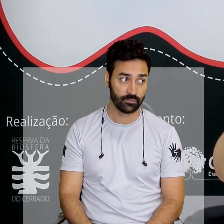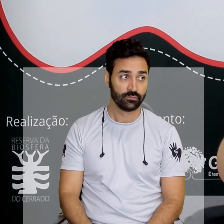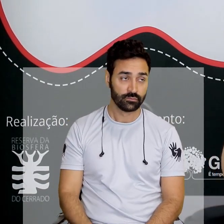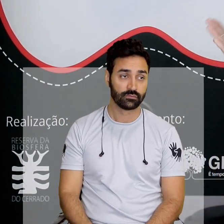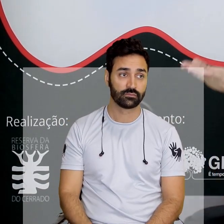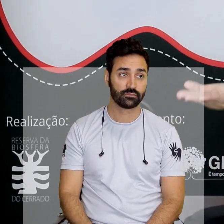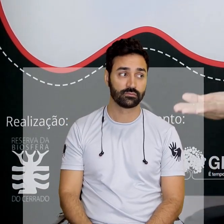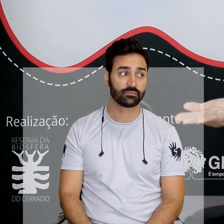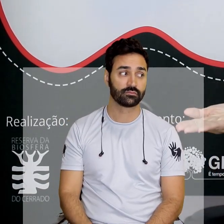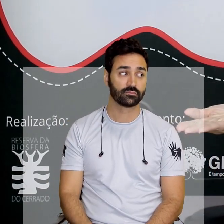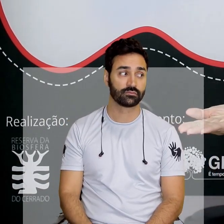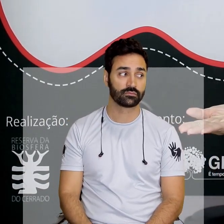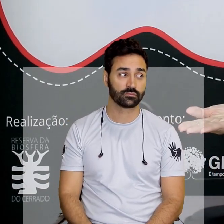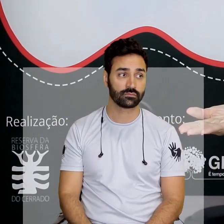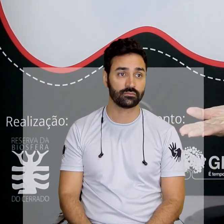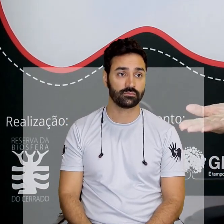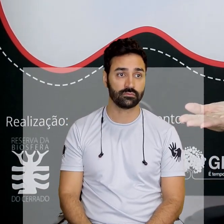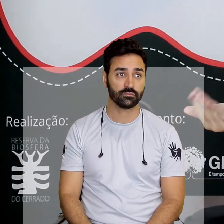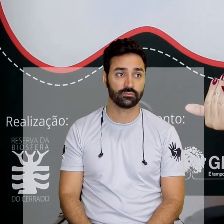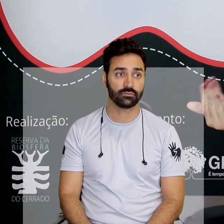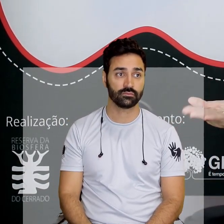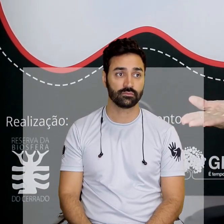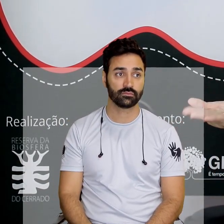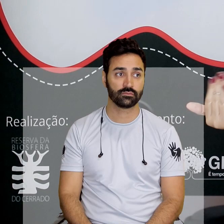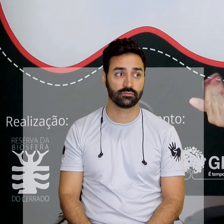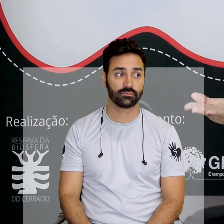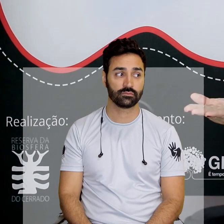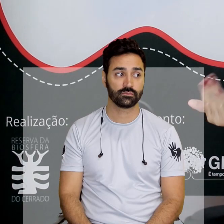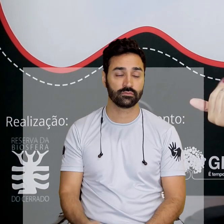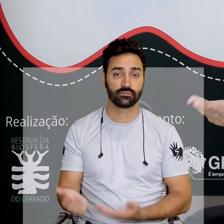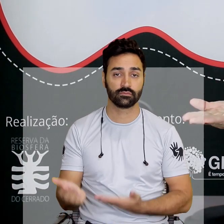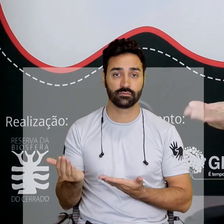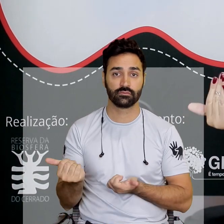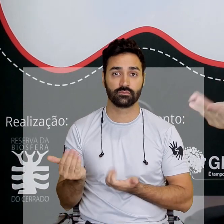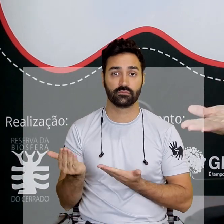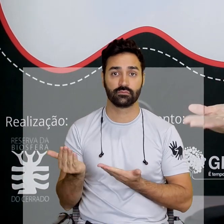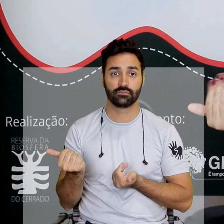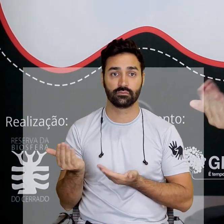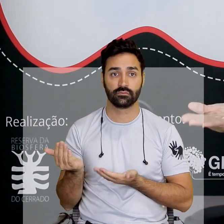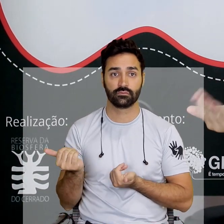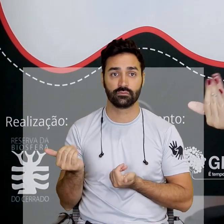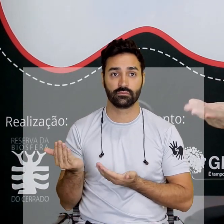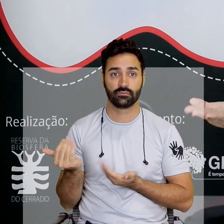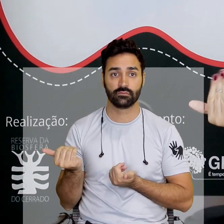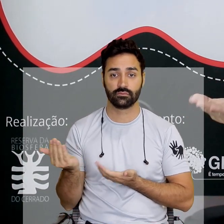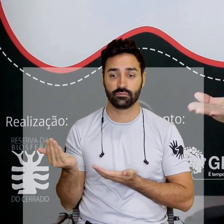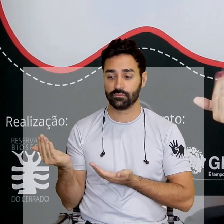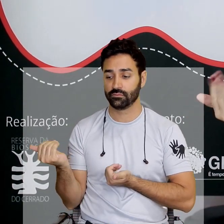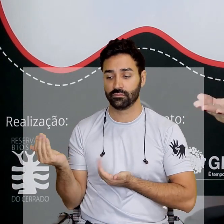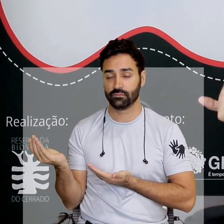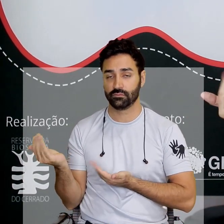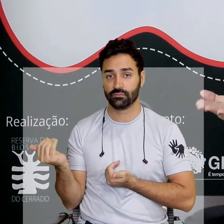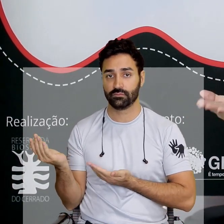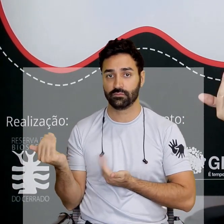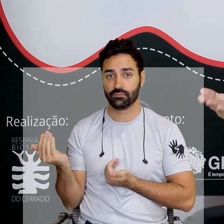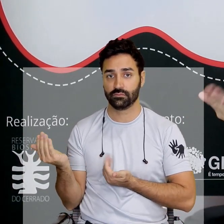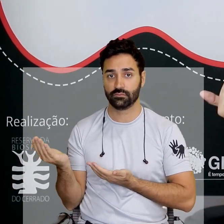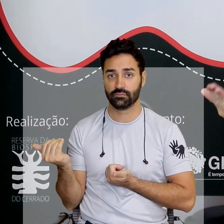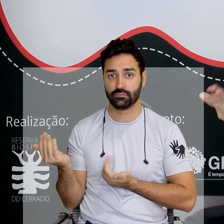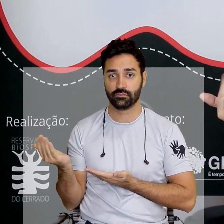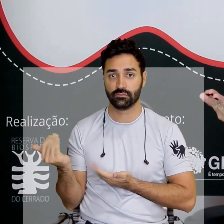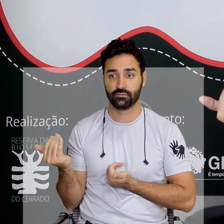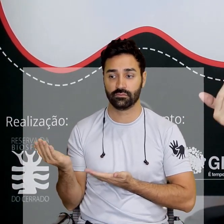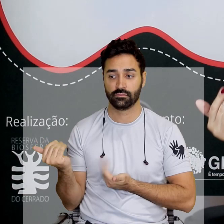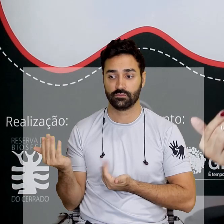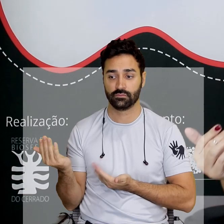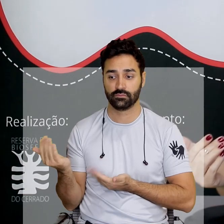mãos espalmadas para cima e a gente levanta só os dedos, ó. Jovem,